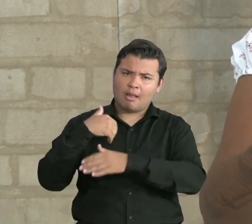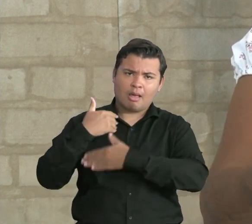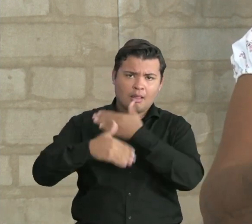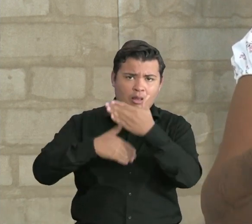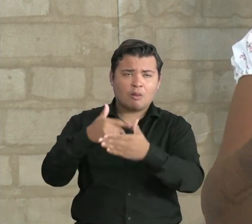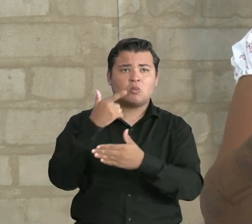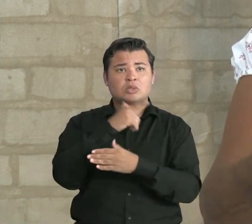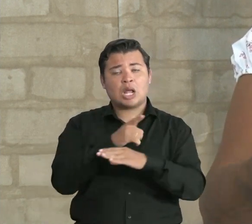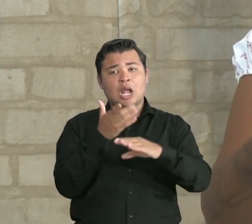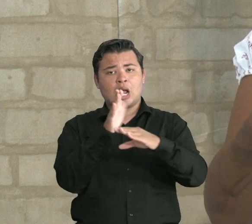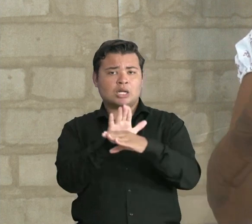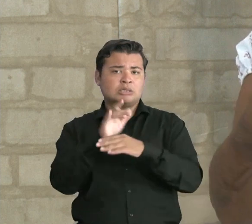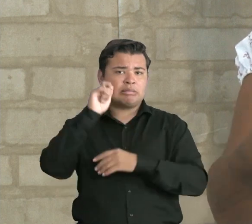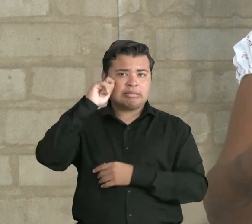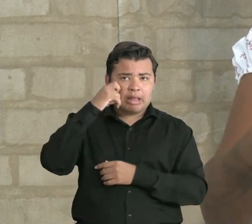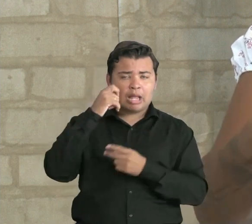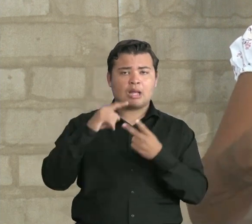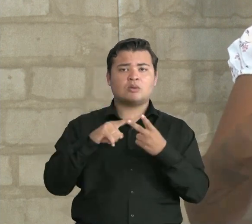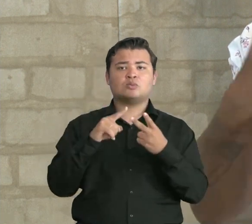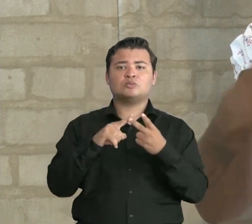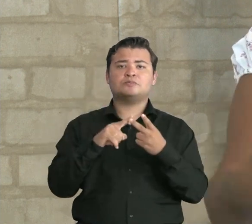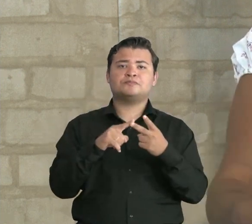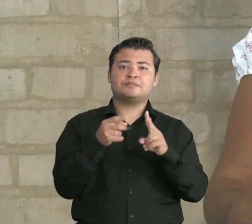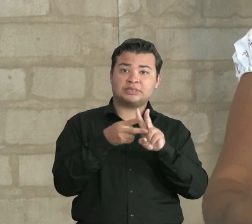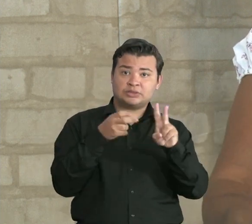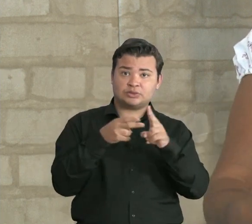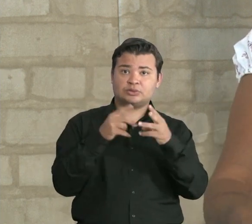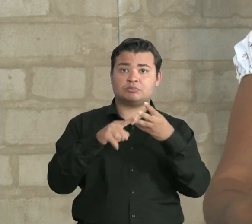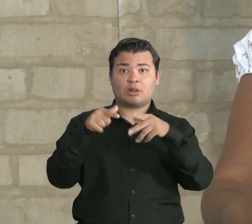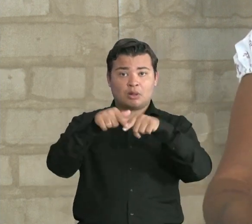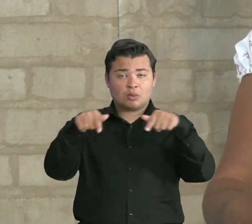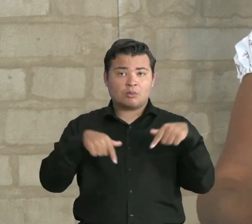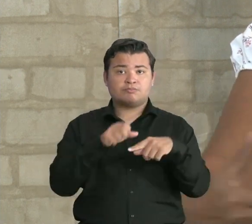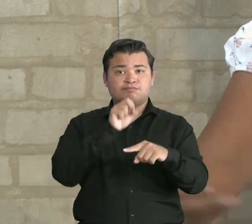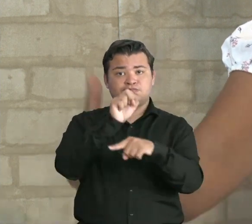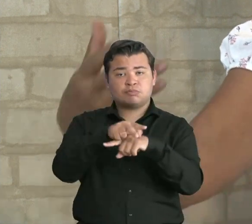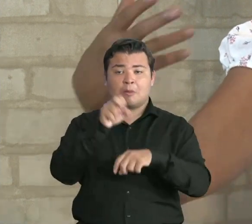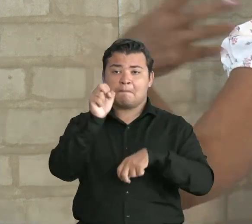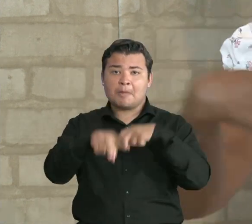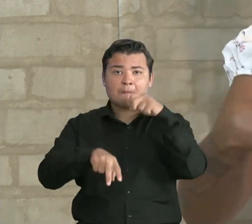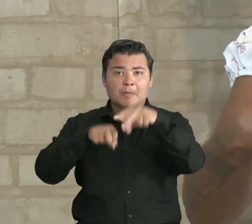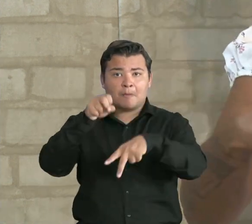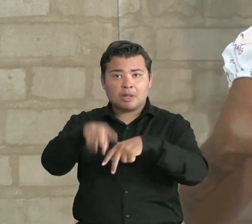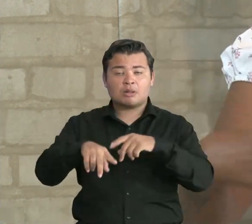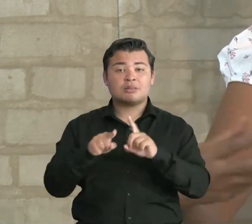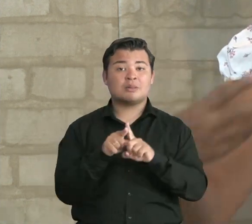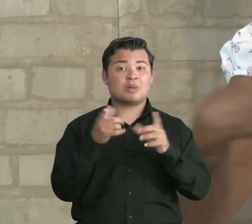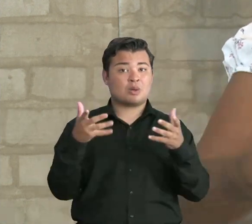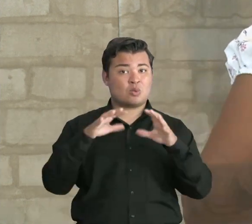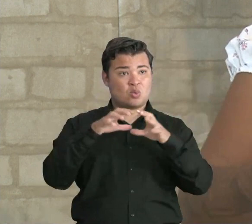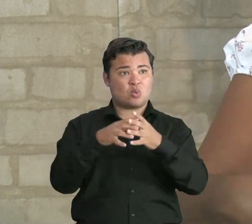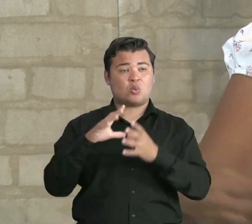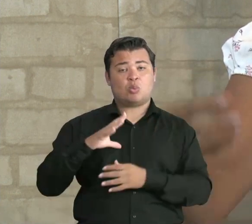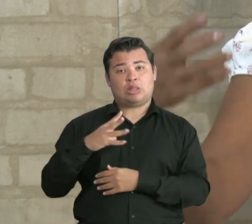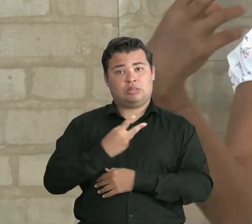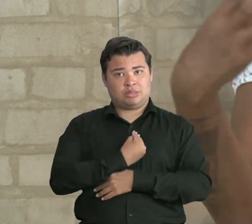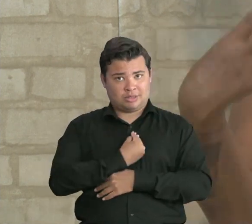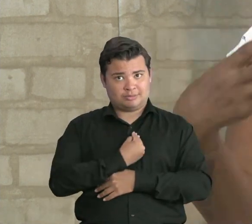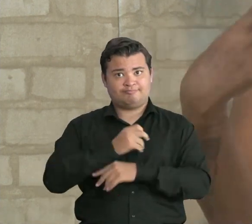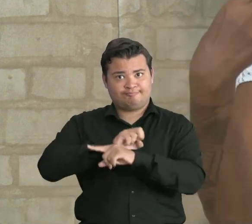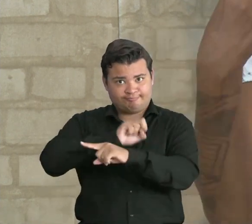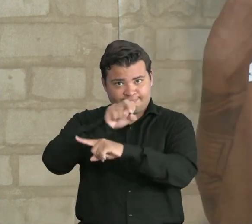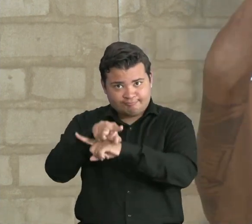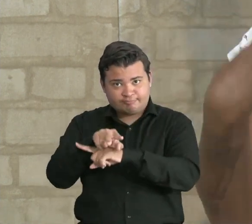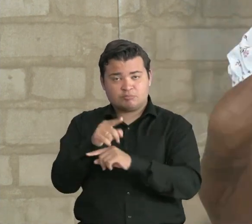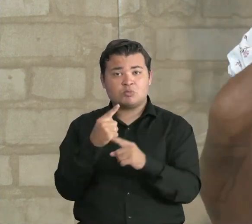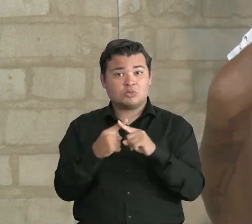estudantes negros, indígenas, quilombolas, e agora este ano trazendo também as pessoas trans para dentro, né, um olhar